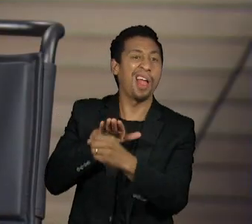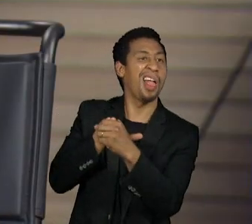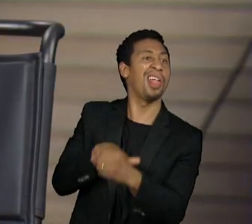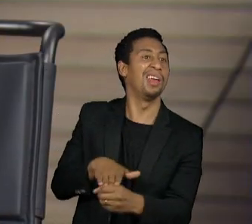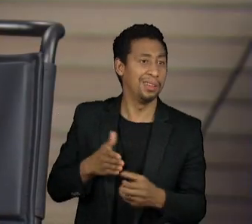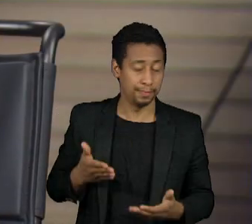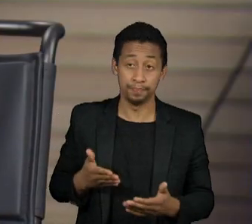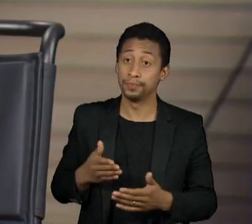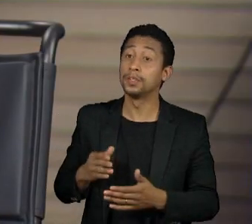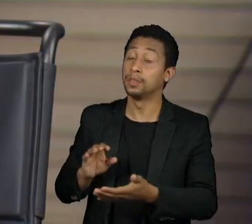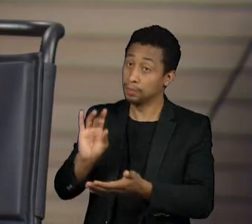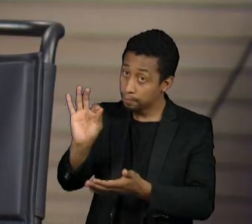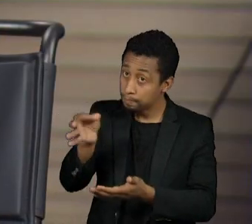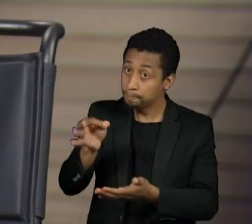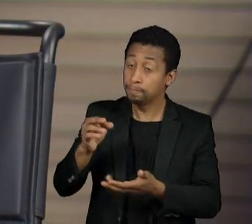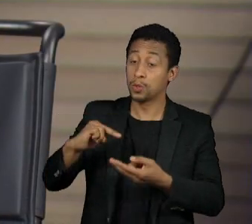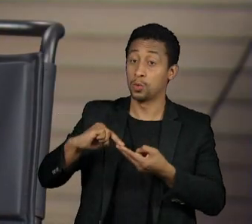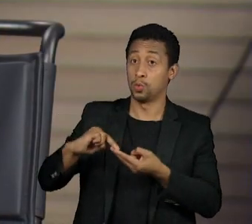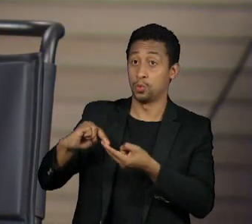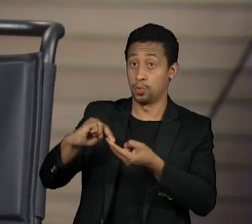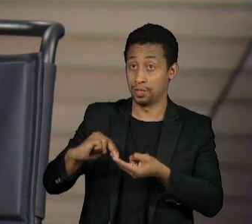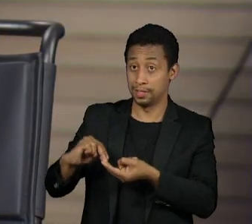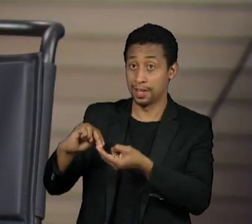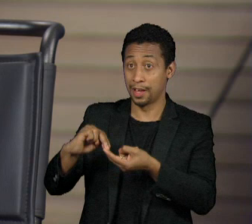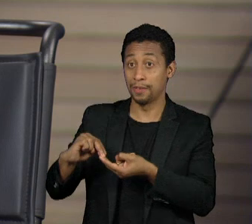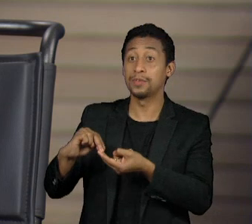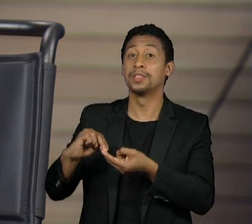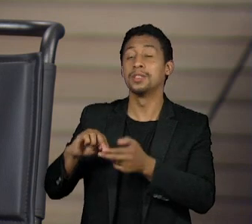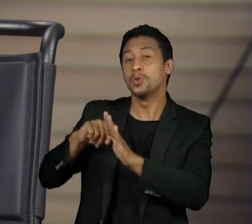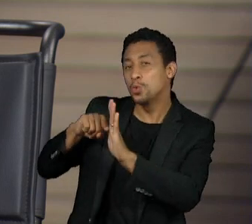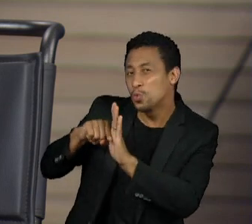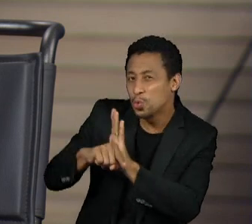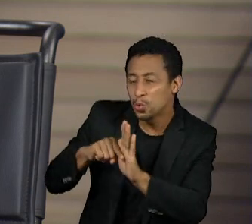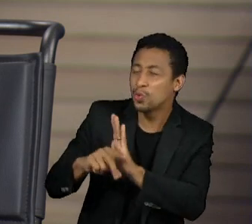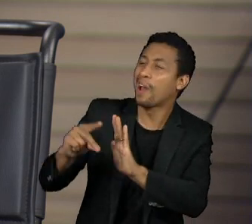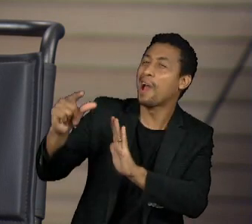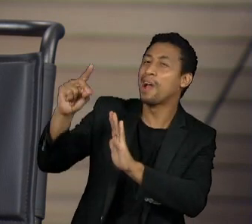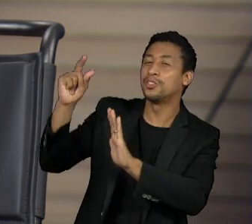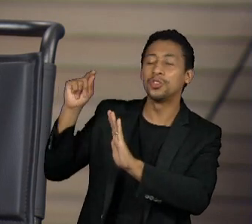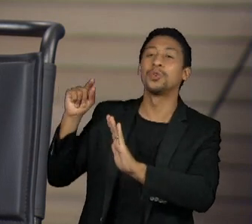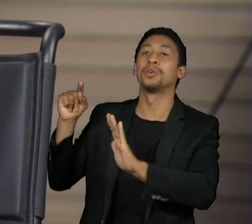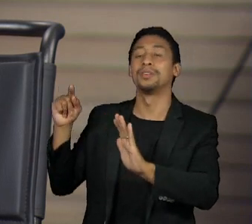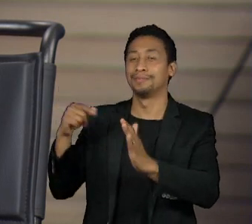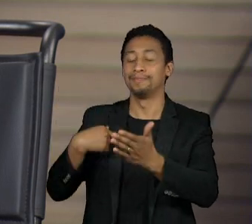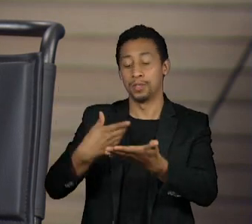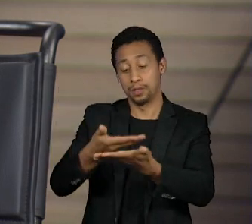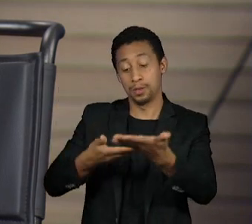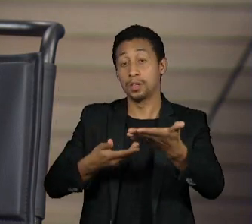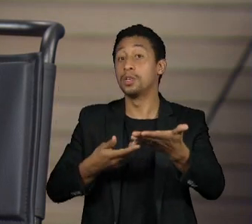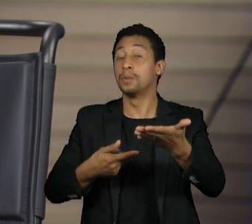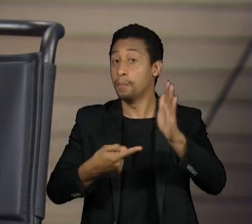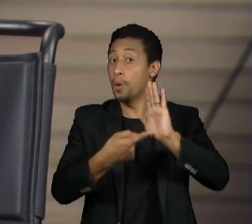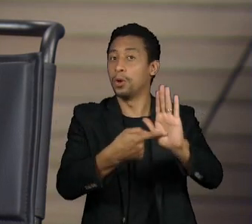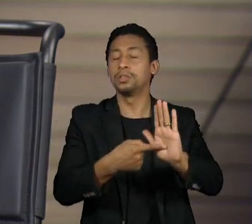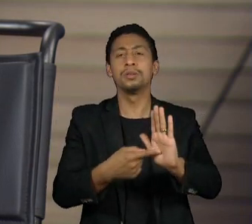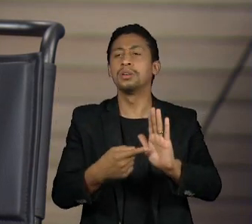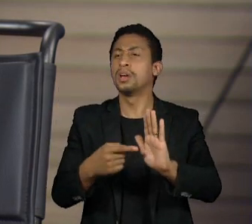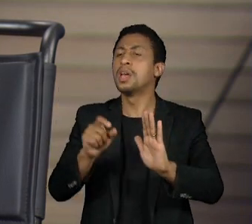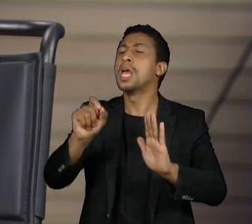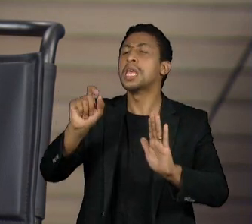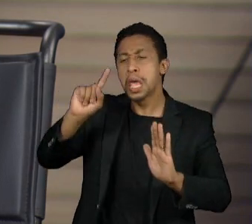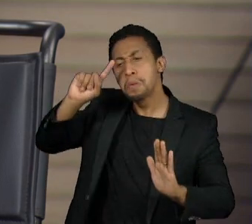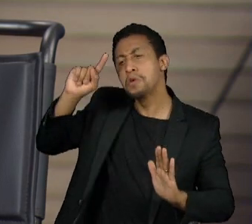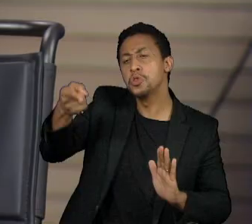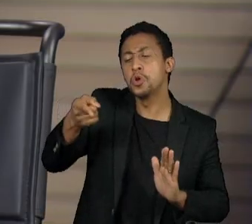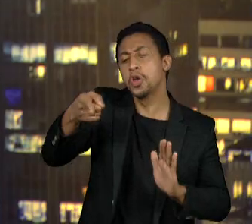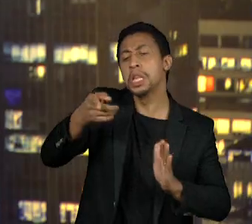Unicef tem um estudo incrível, antigo, que pergunta quem mandou nascer mulher. E eu sempre atualizo essa pergunta dizendo e quem mandou nascer